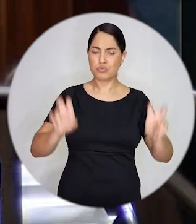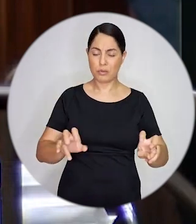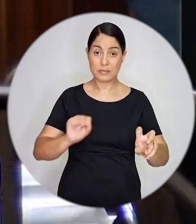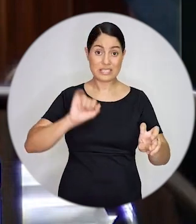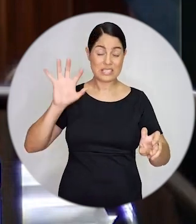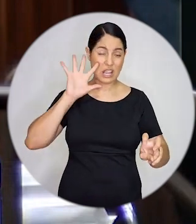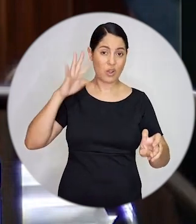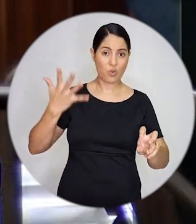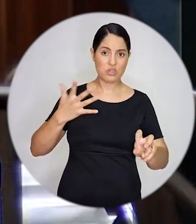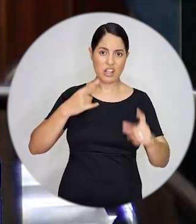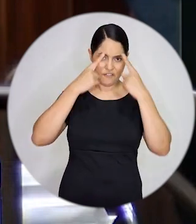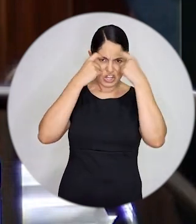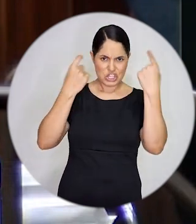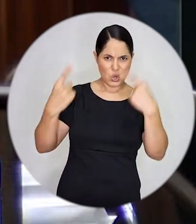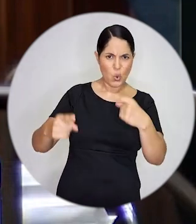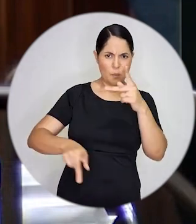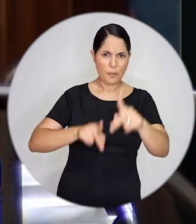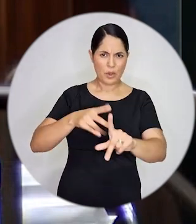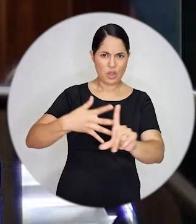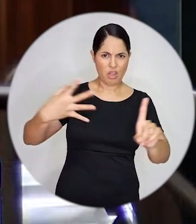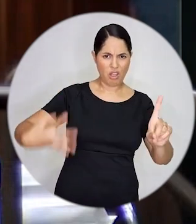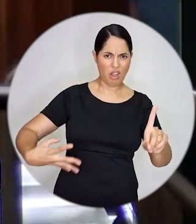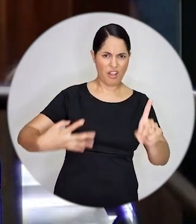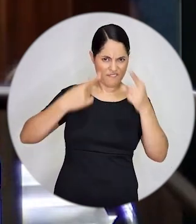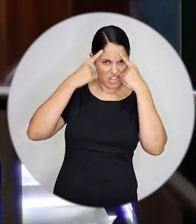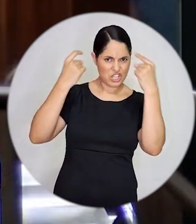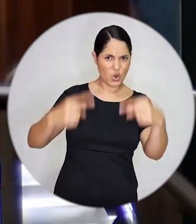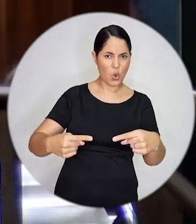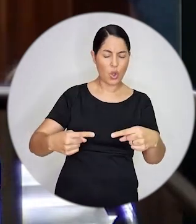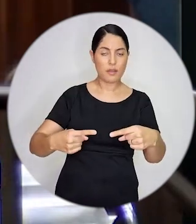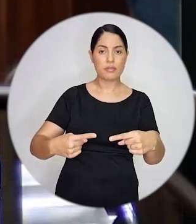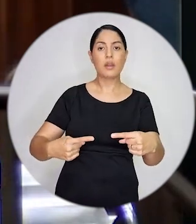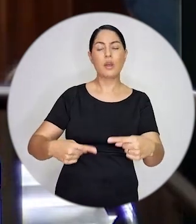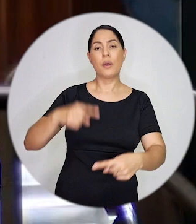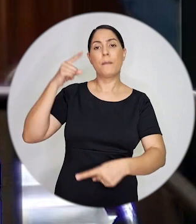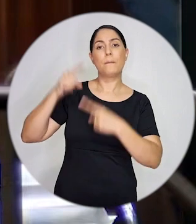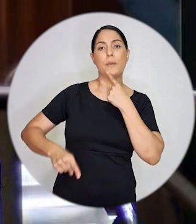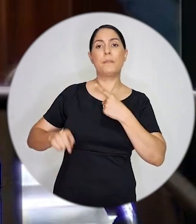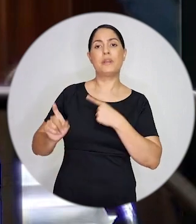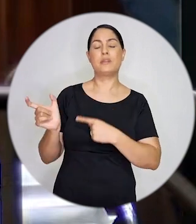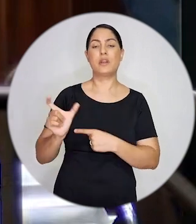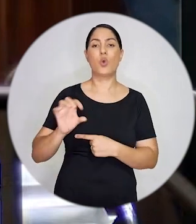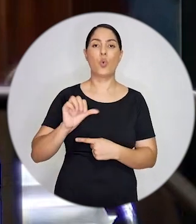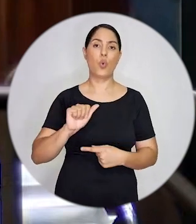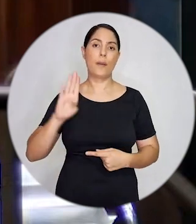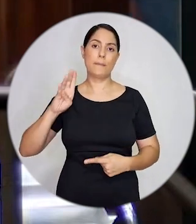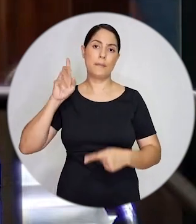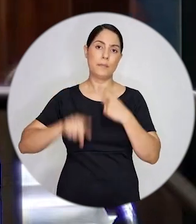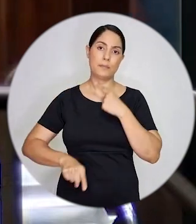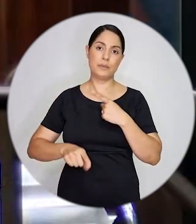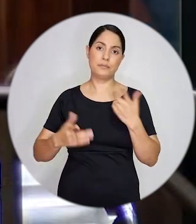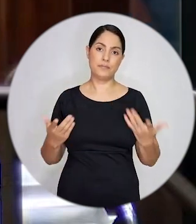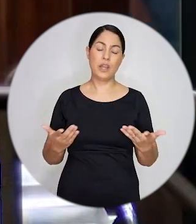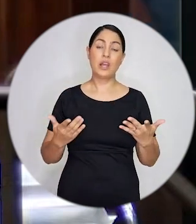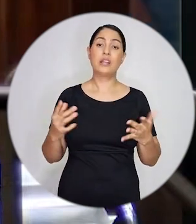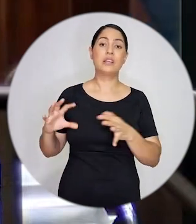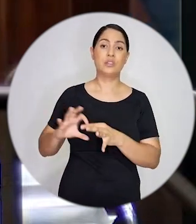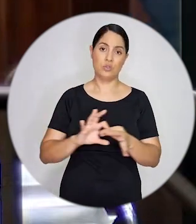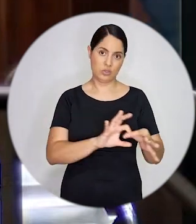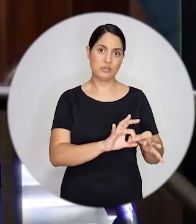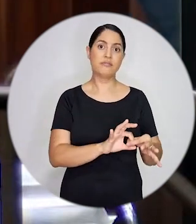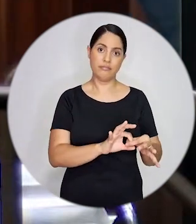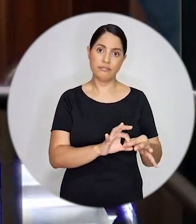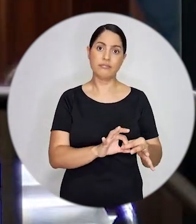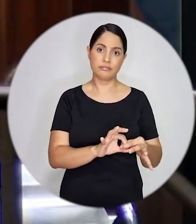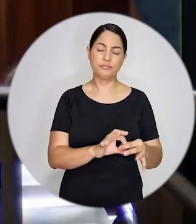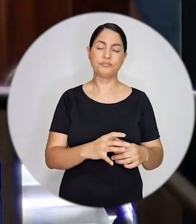que têm histórico de violência contra a população LGBT se inscrevam nos quadros da ordem. Isso é muito importante, nós não podemos deixar que pessoas que